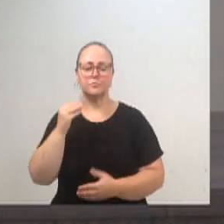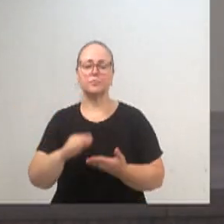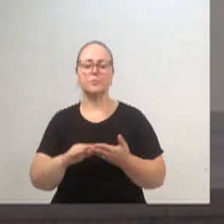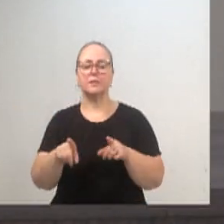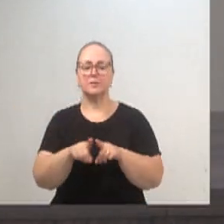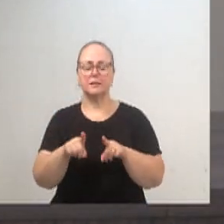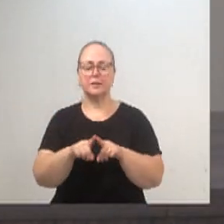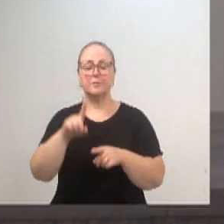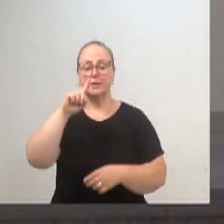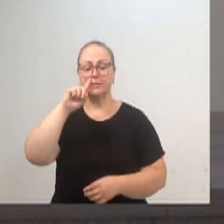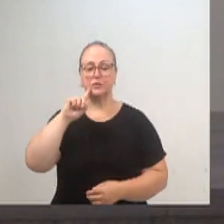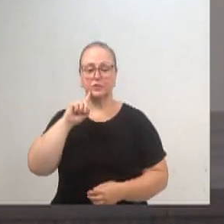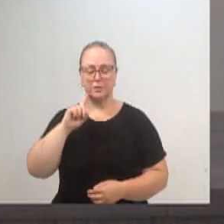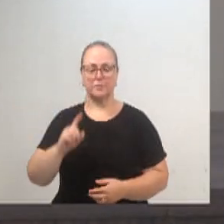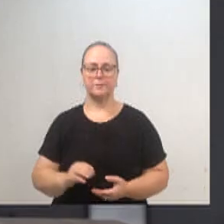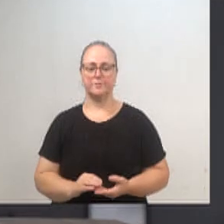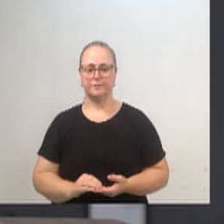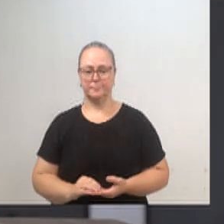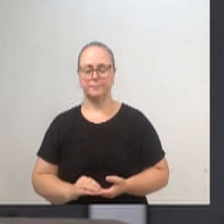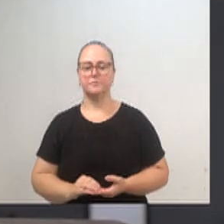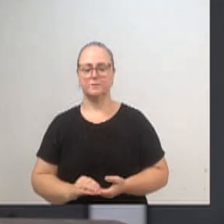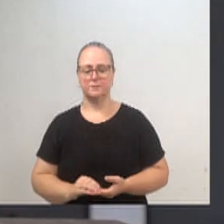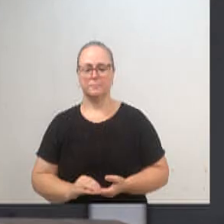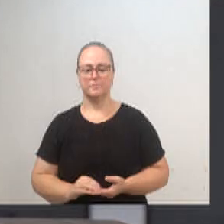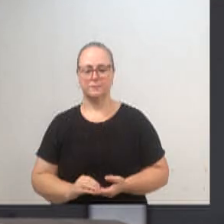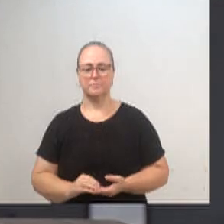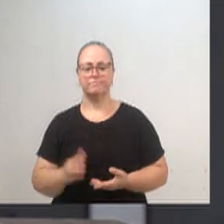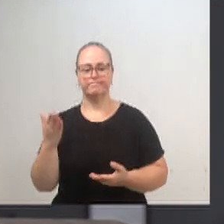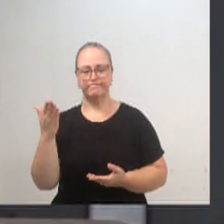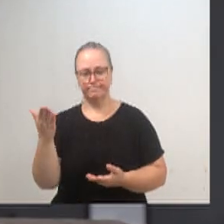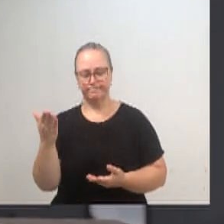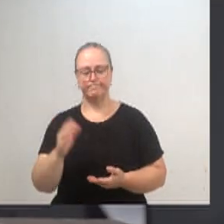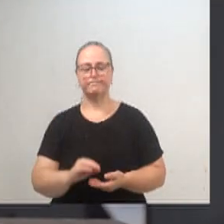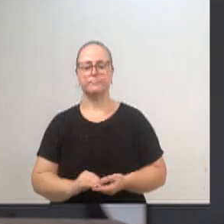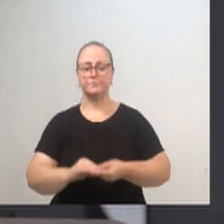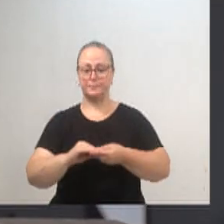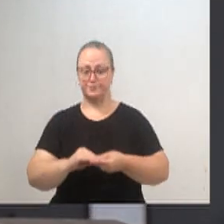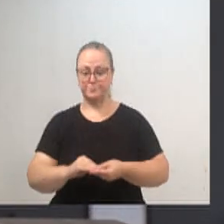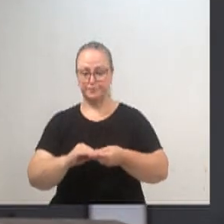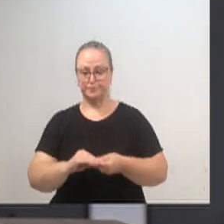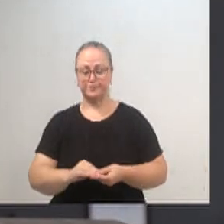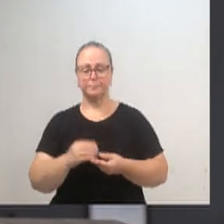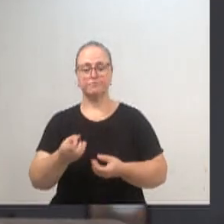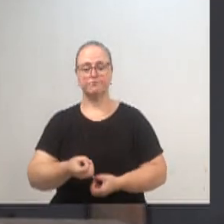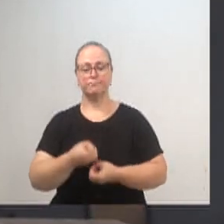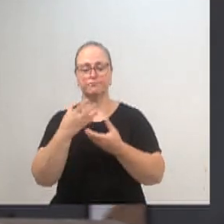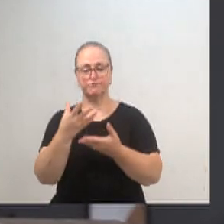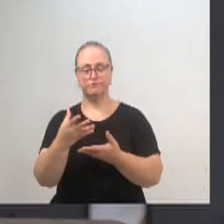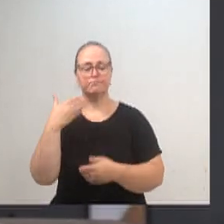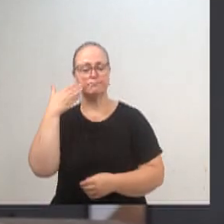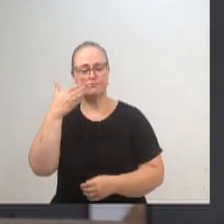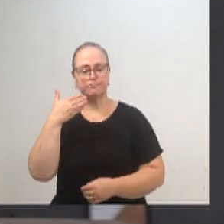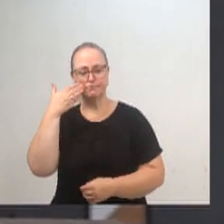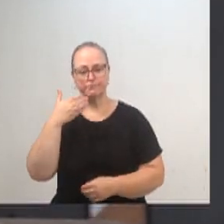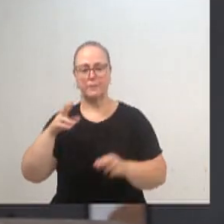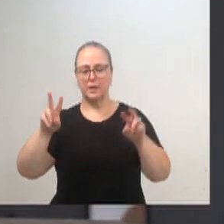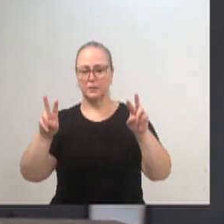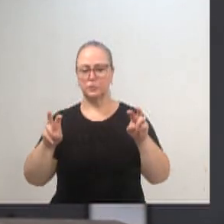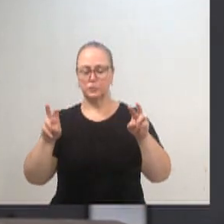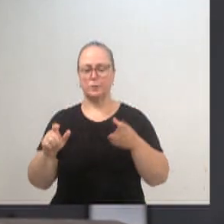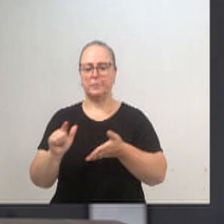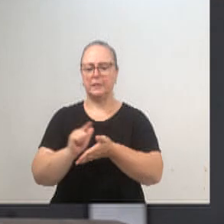vereador Diego Nazato. Vereador Bruno, quero cumprimentar pelo pronunciamento, principalmente com relação a essa questão da